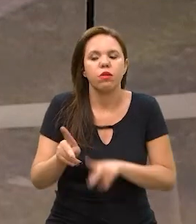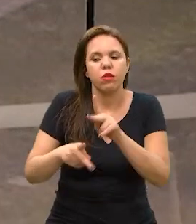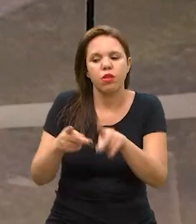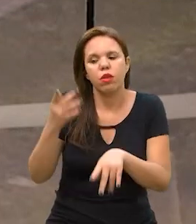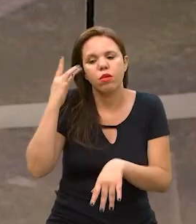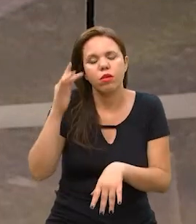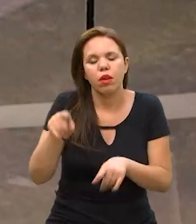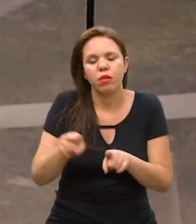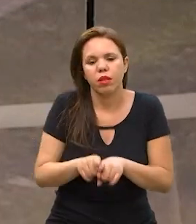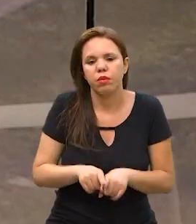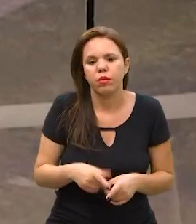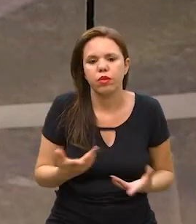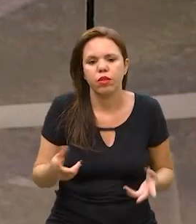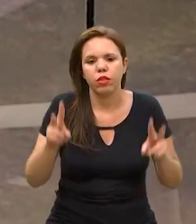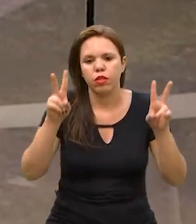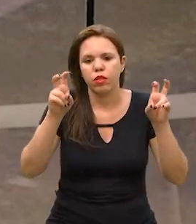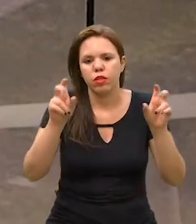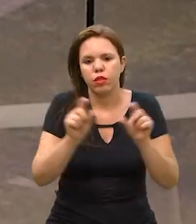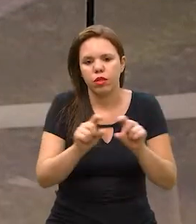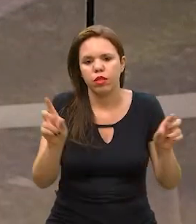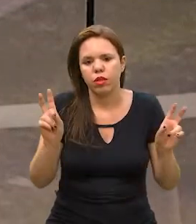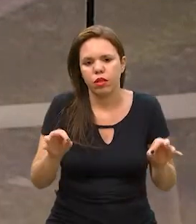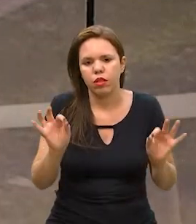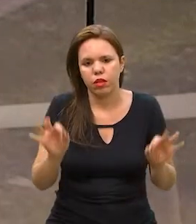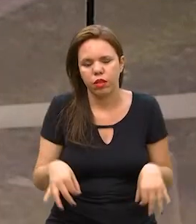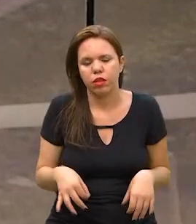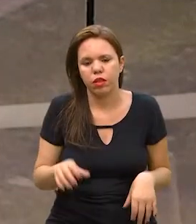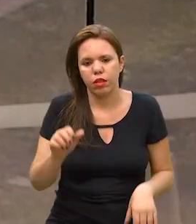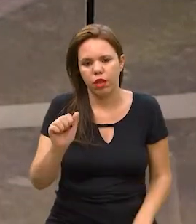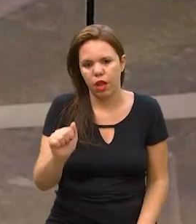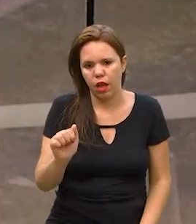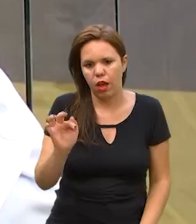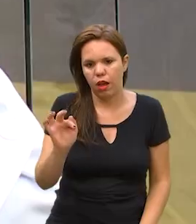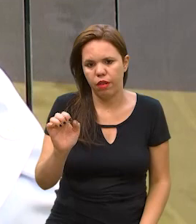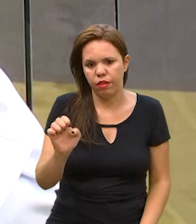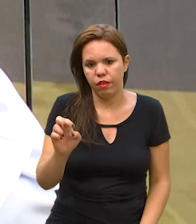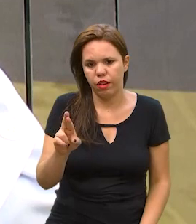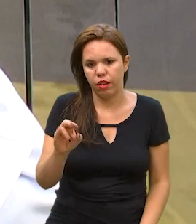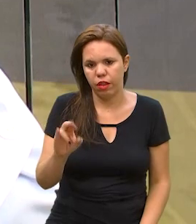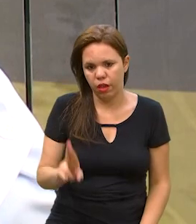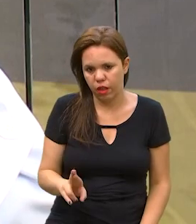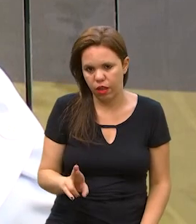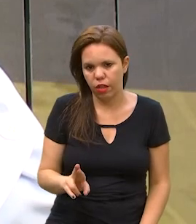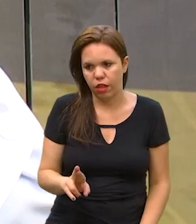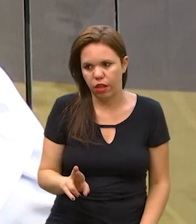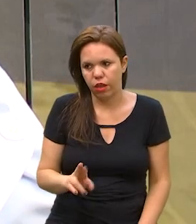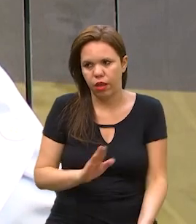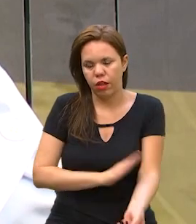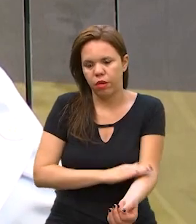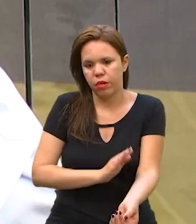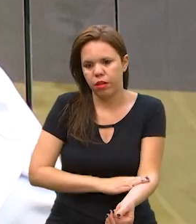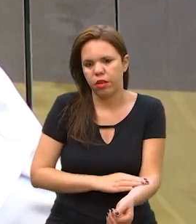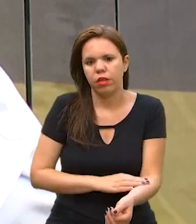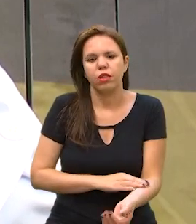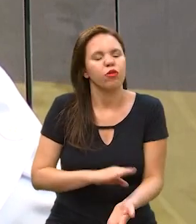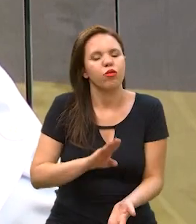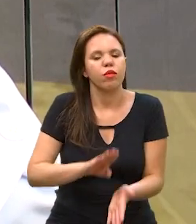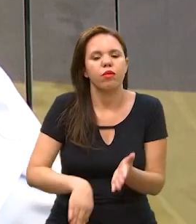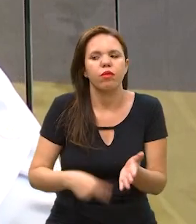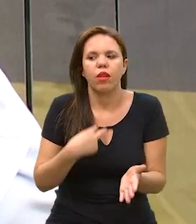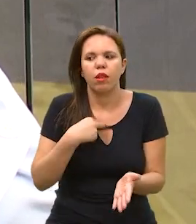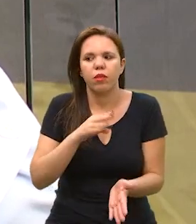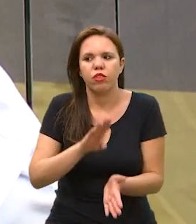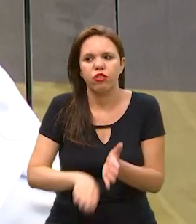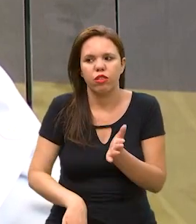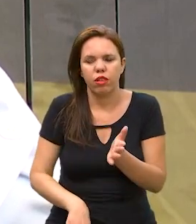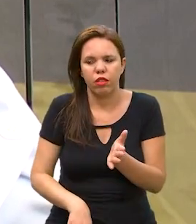sabem também a terminologia correta. Sim. O certo é aferir a pressão. Sim, exatamente. Nem tirar, nem medir, porque não tem como medir com fita